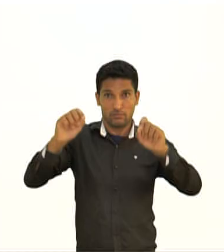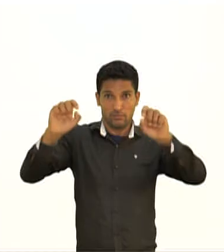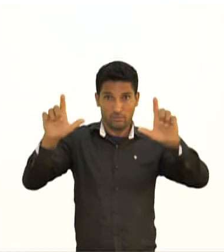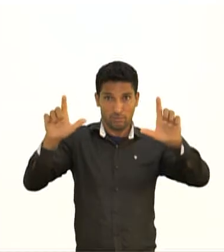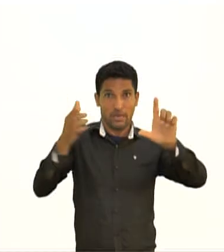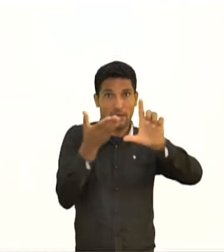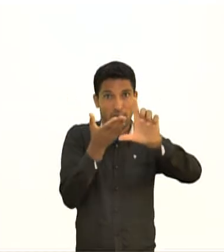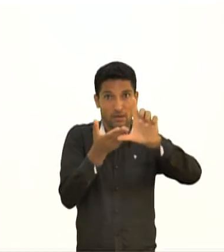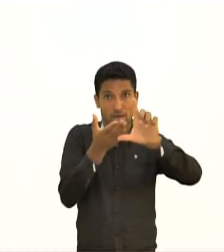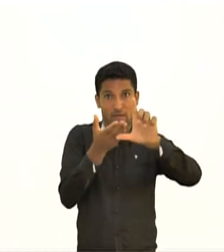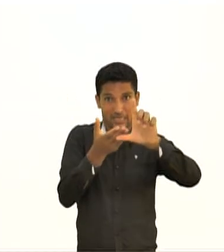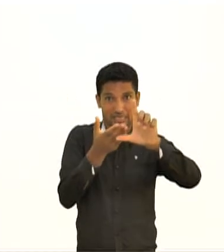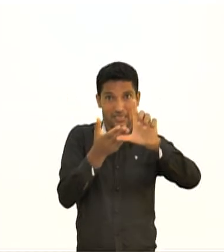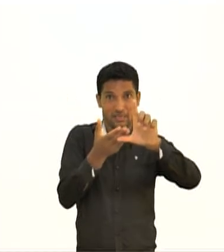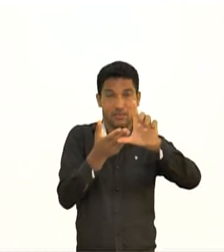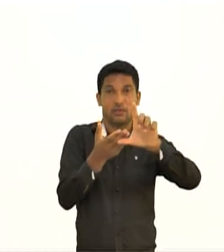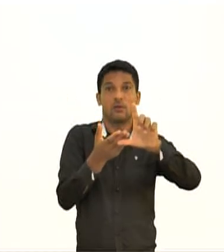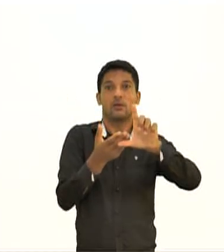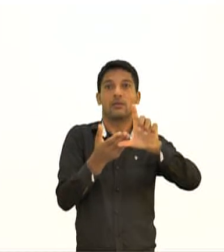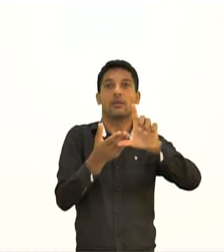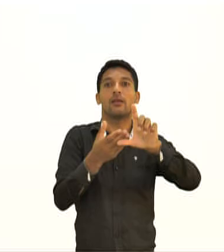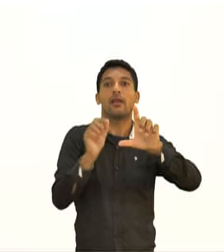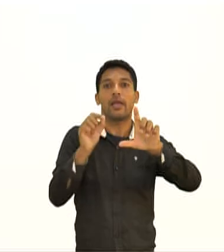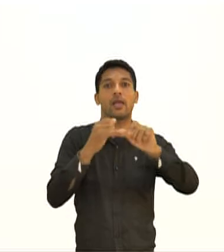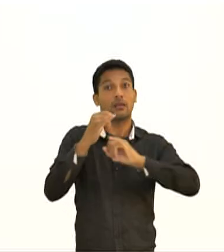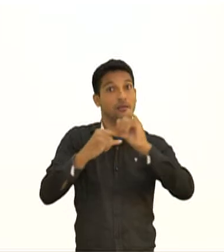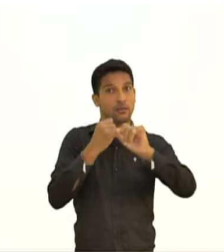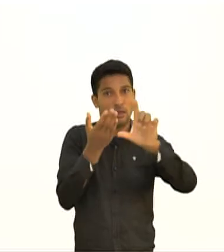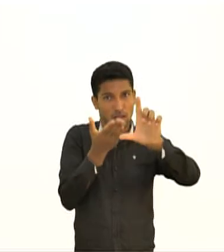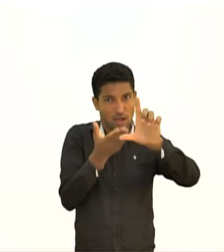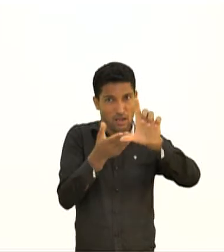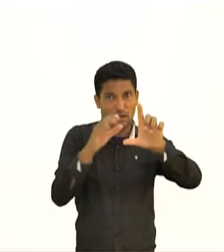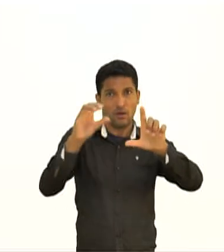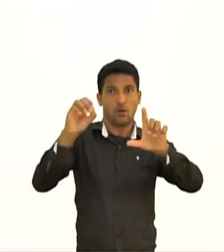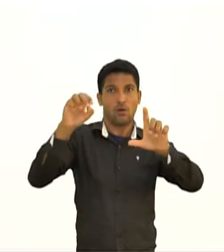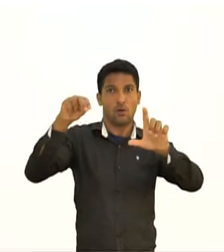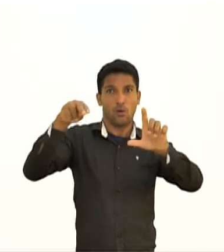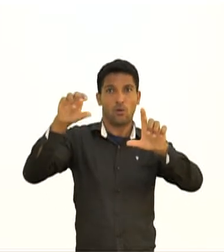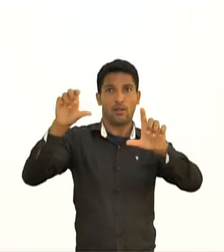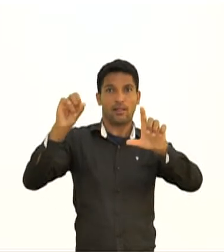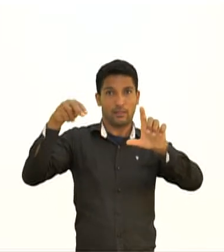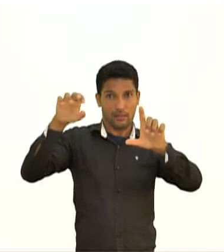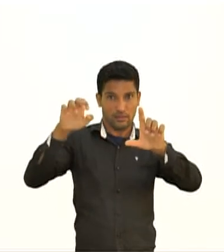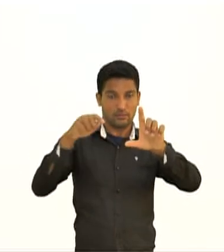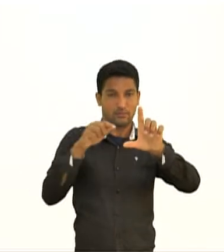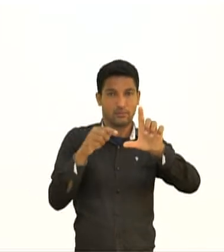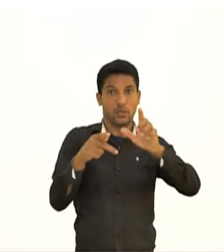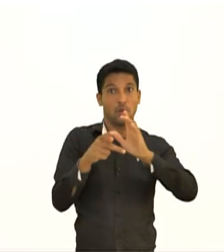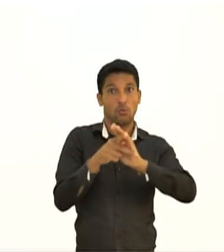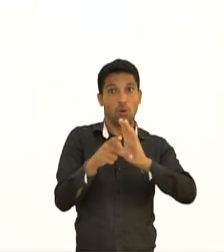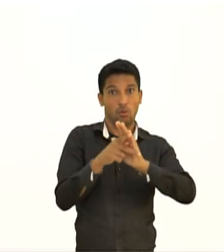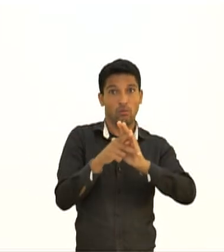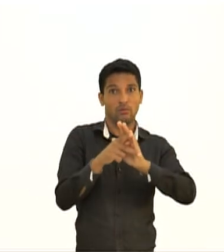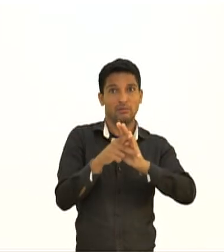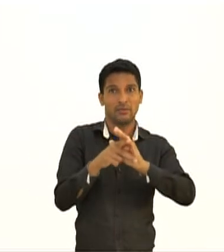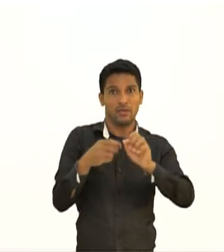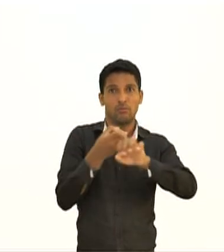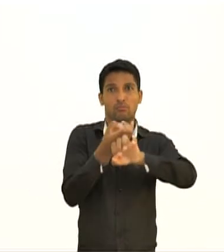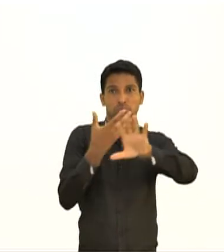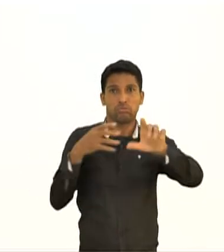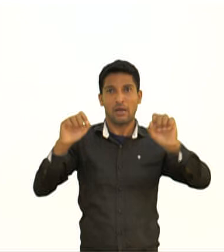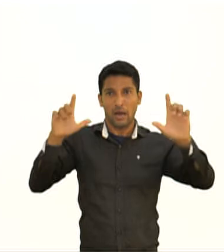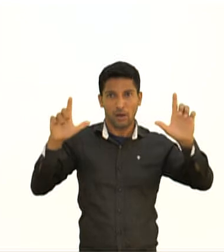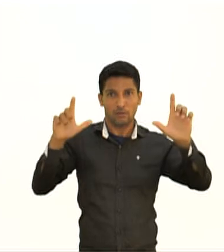as atividades impressas que foram solicitadas durante as aulas remotas nesta pandemia. Agradeço muito a